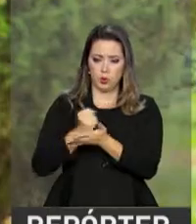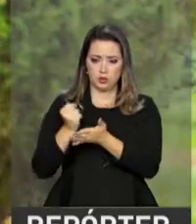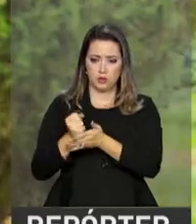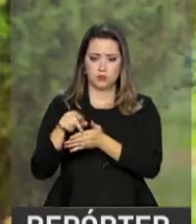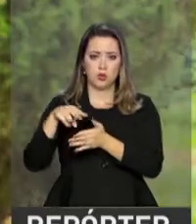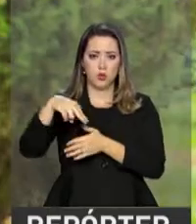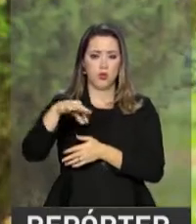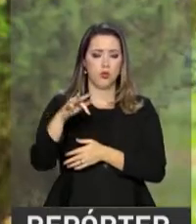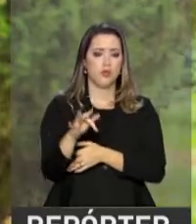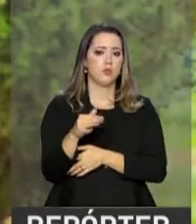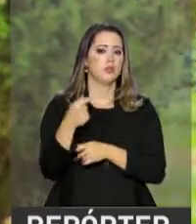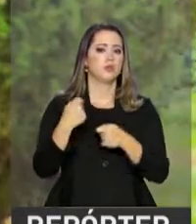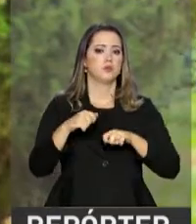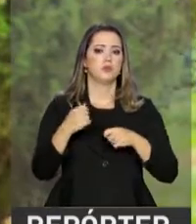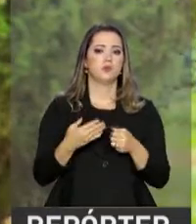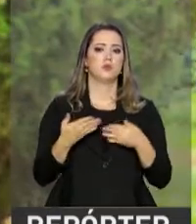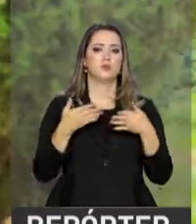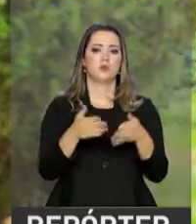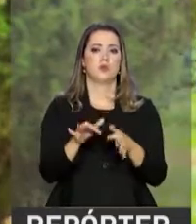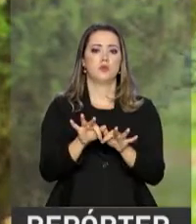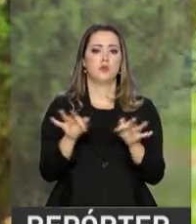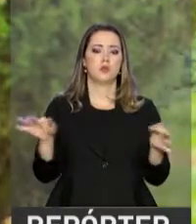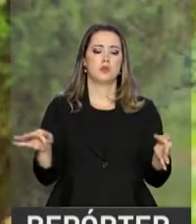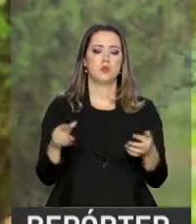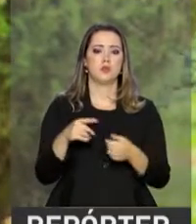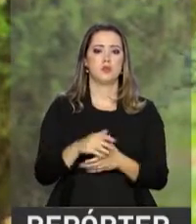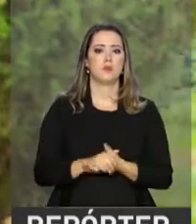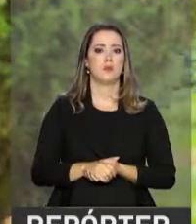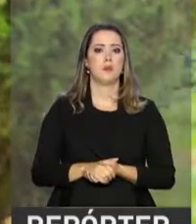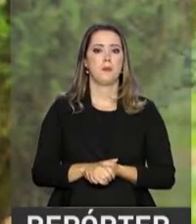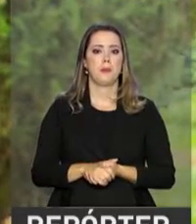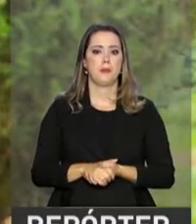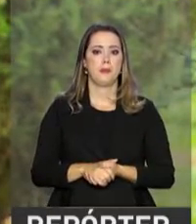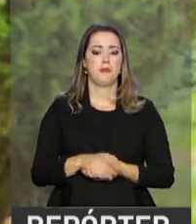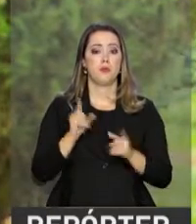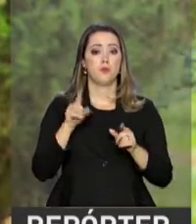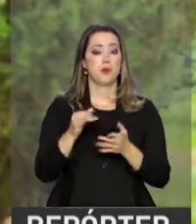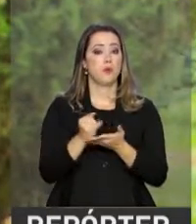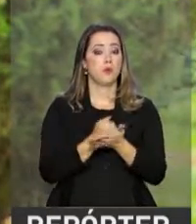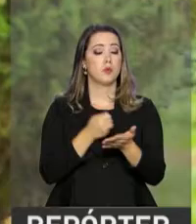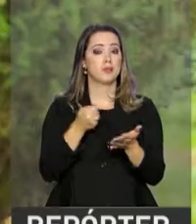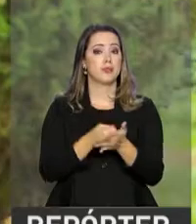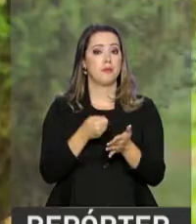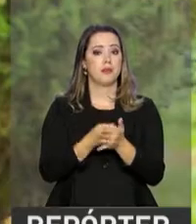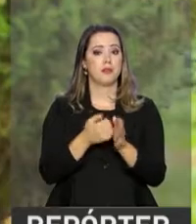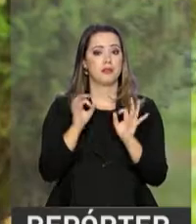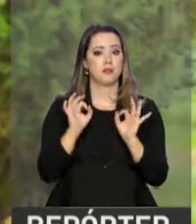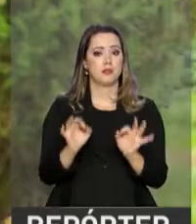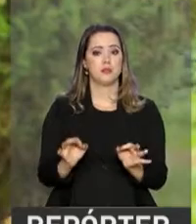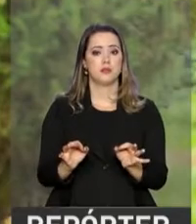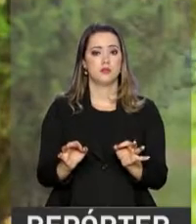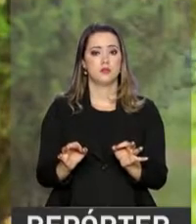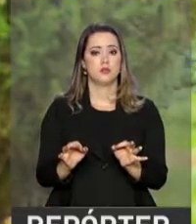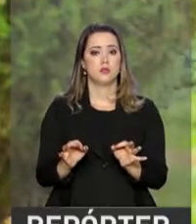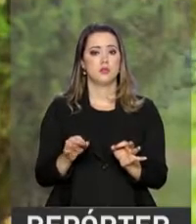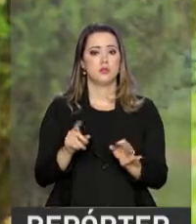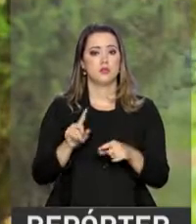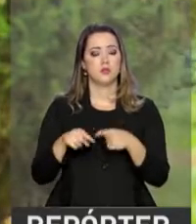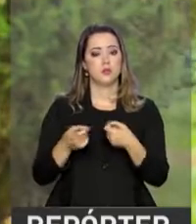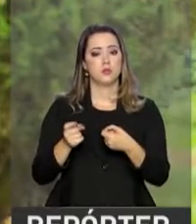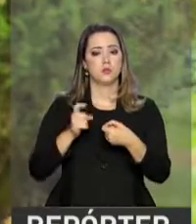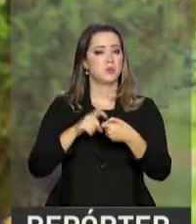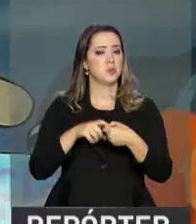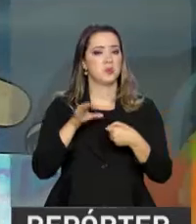o porquê de você não fazer parte do Simples, não tem motivo. É o imposto que você sabe que você vai pagar e você vai ter